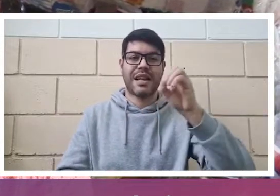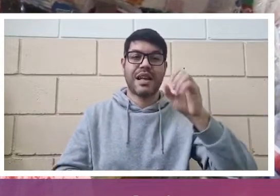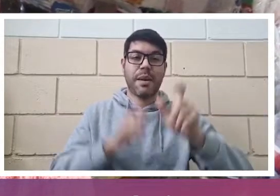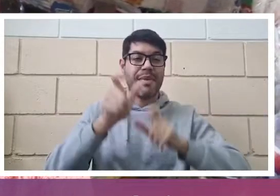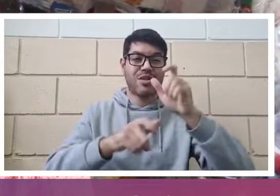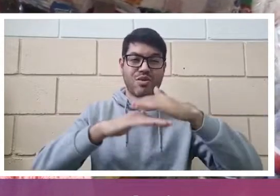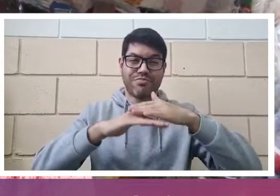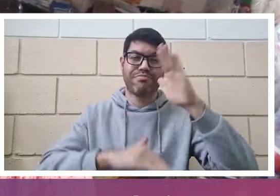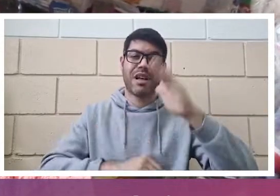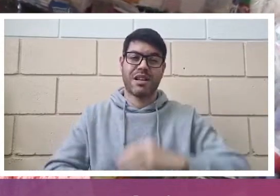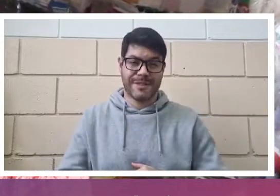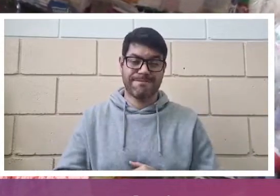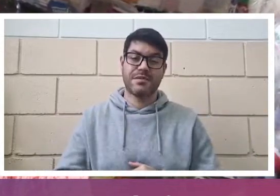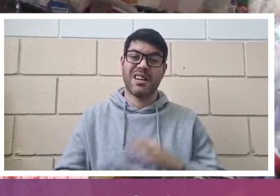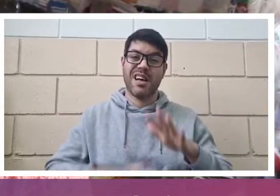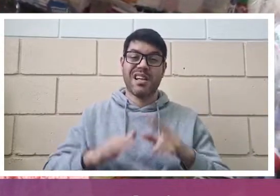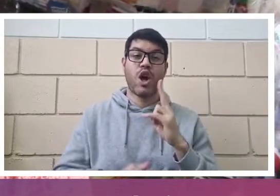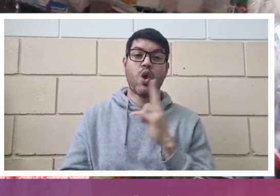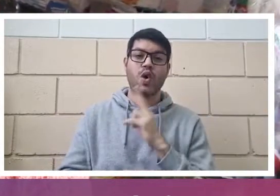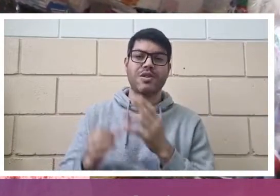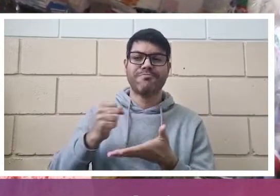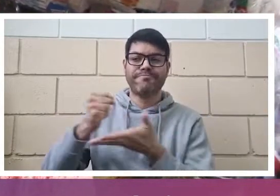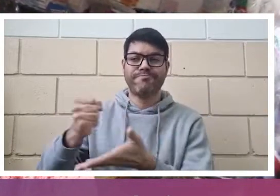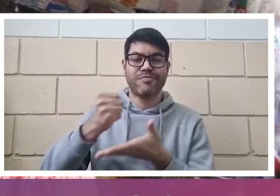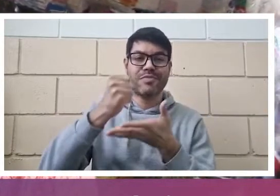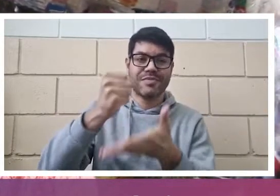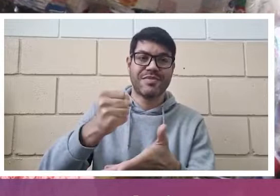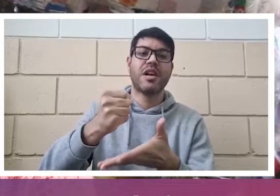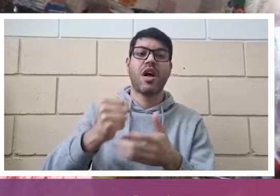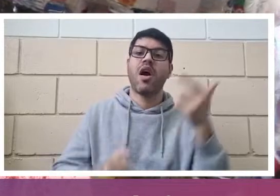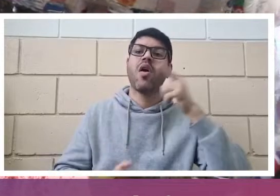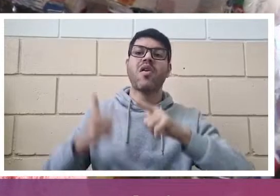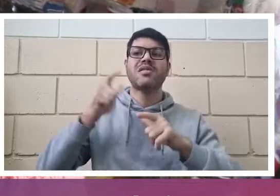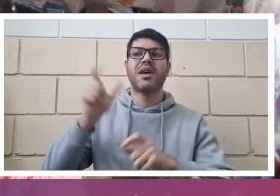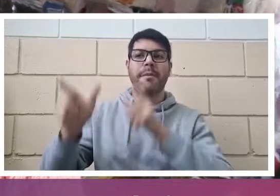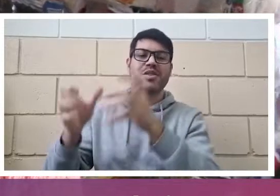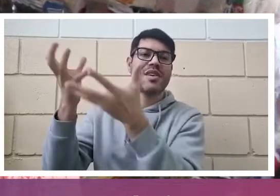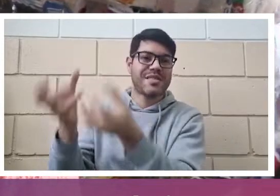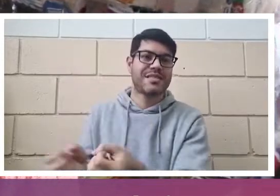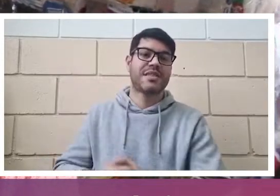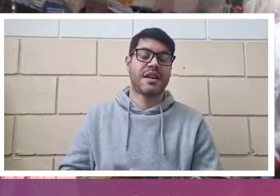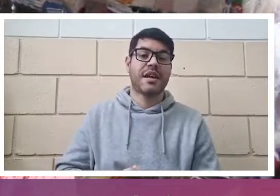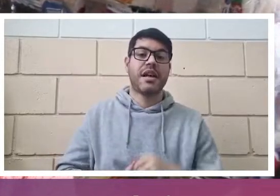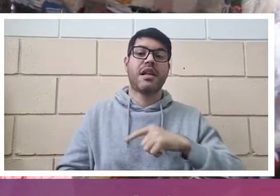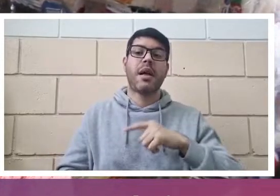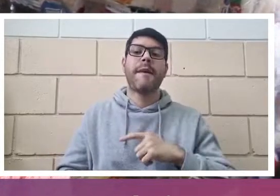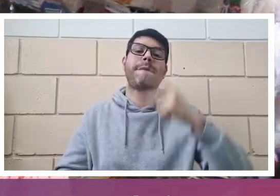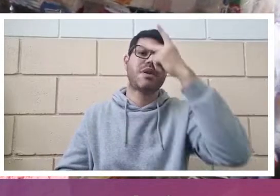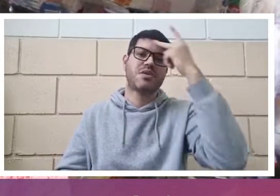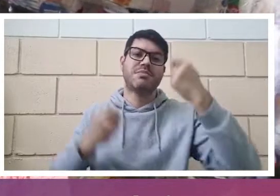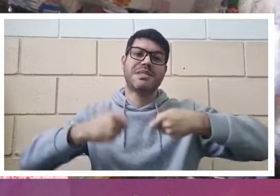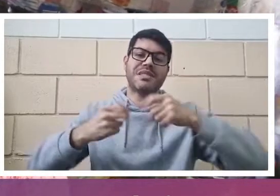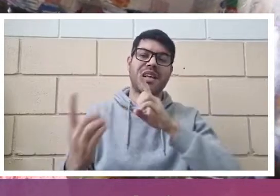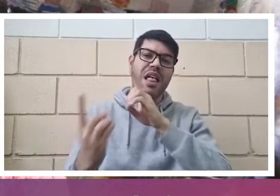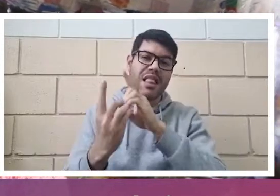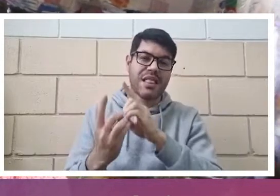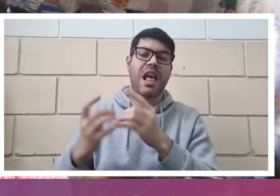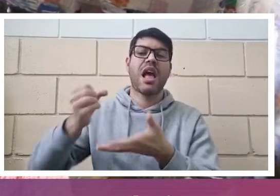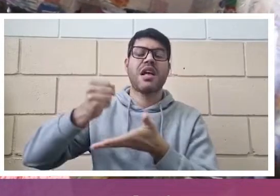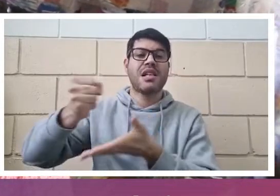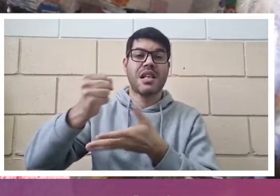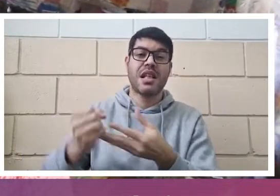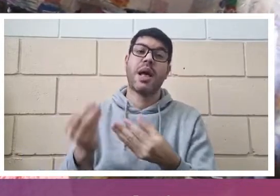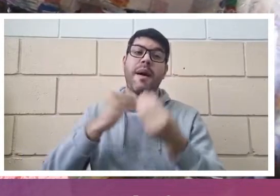demanda. E as pessoas que necessitam de atendimento para a cesta básica, situação em vulnerabilidade, ela procura o CRAS da sua região, que é a região